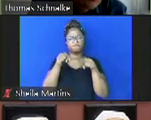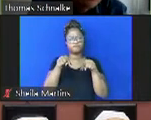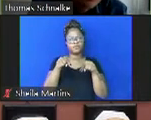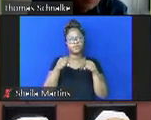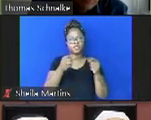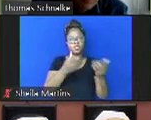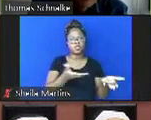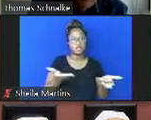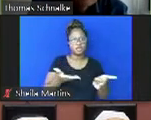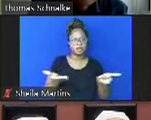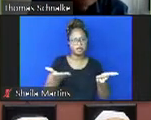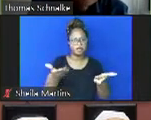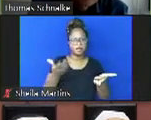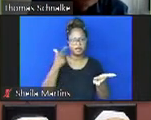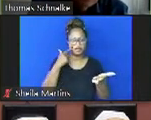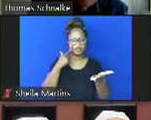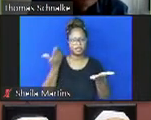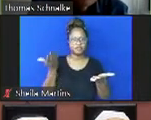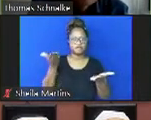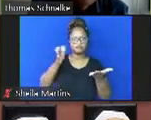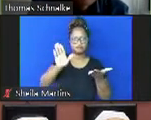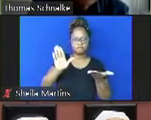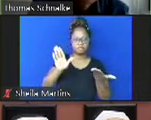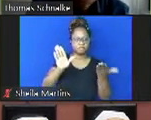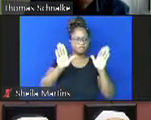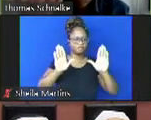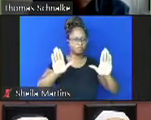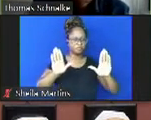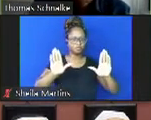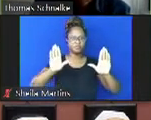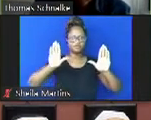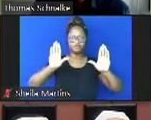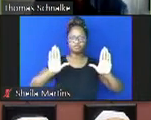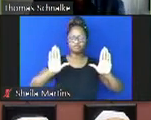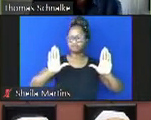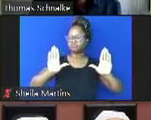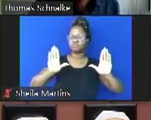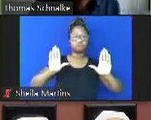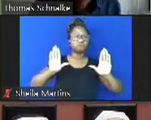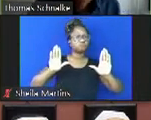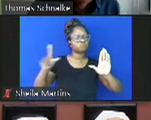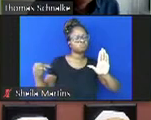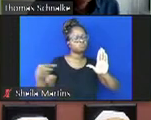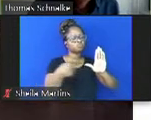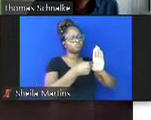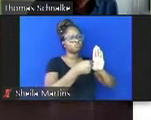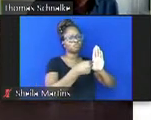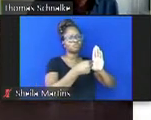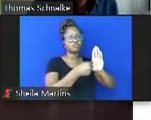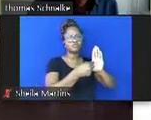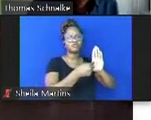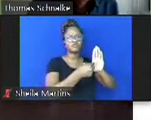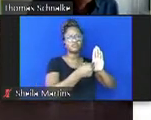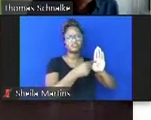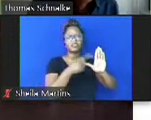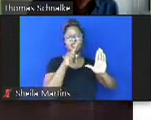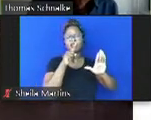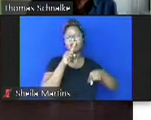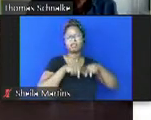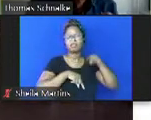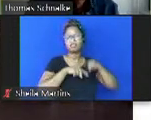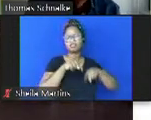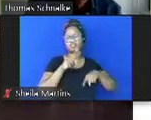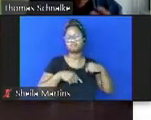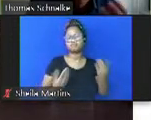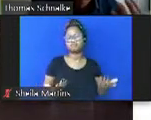mulage, ela não é um objeto individualmente